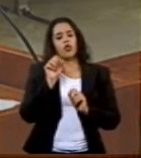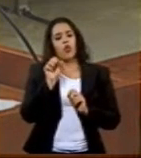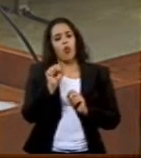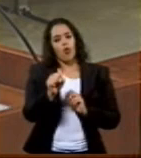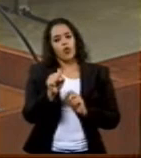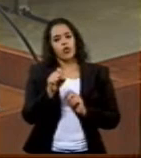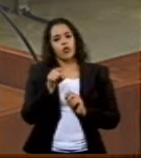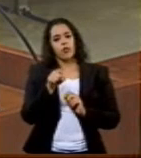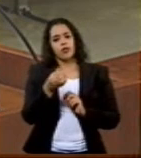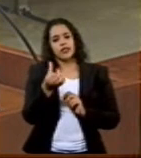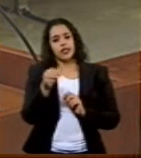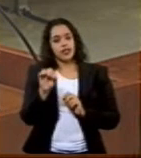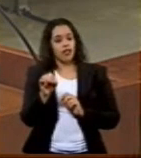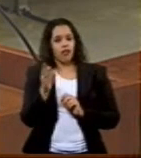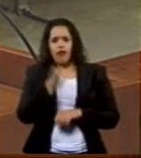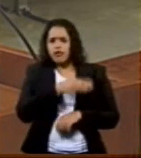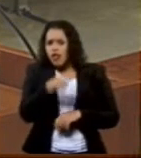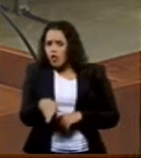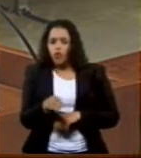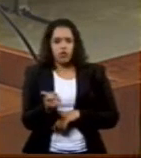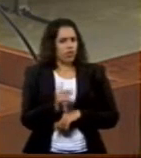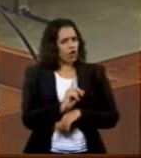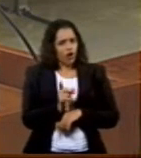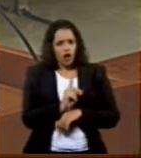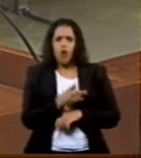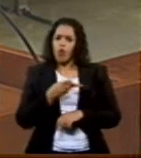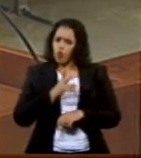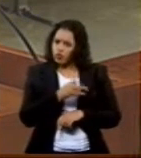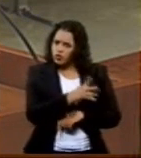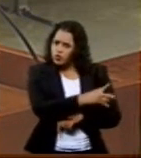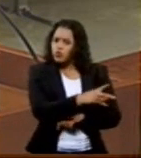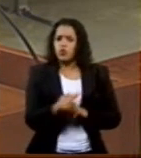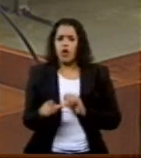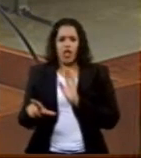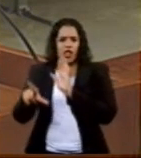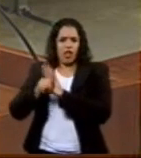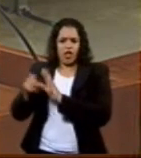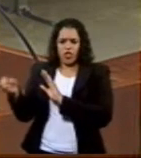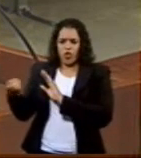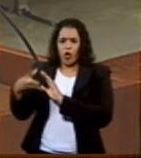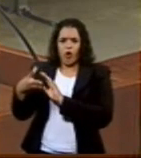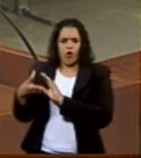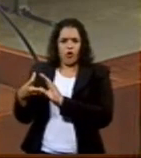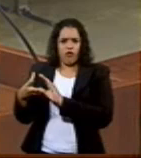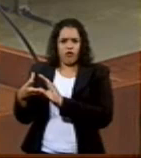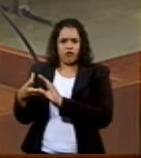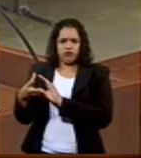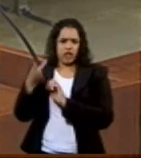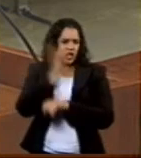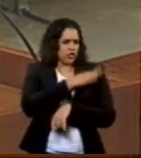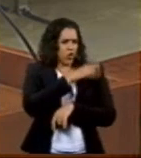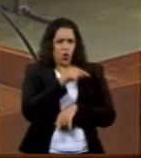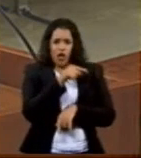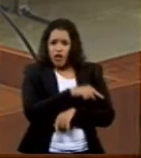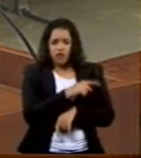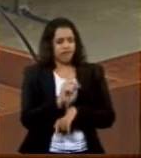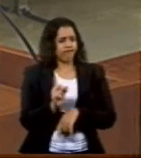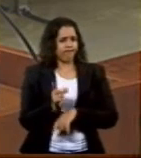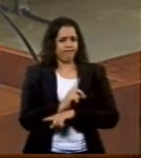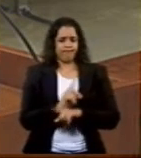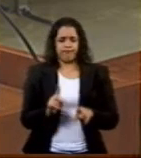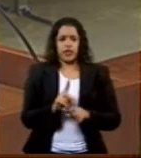4860, ela não foi revogada pela lei que modernizou os portos. Lá nas disposições transitórias, tanto